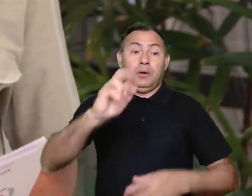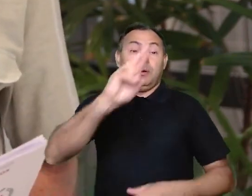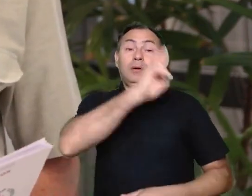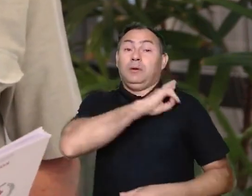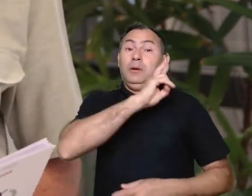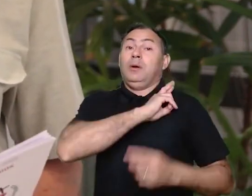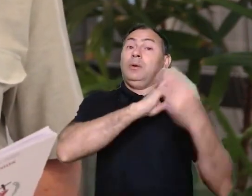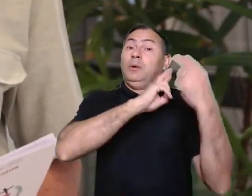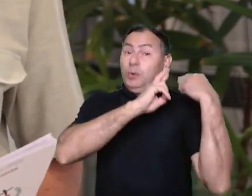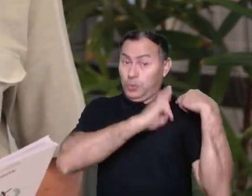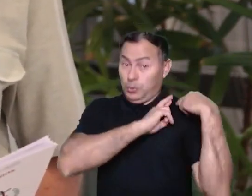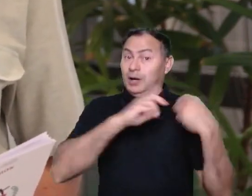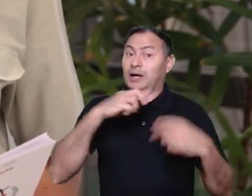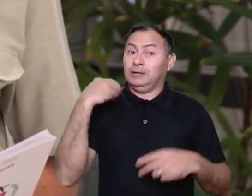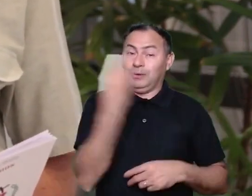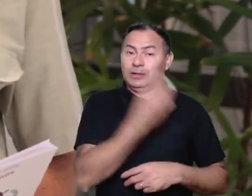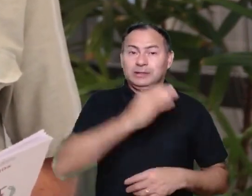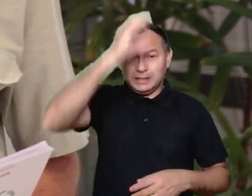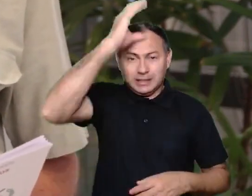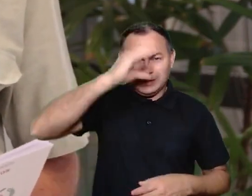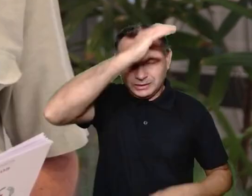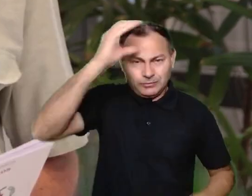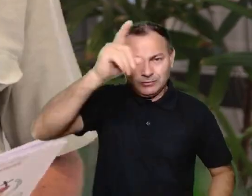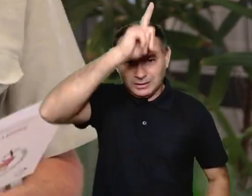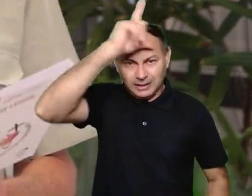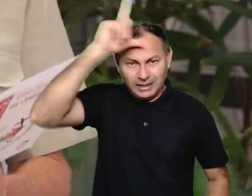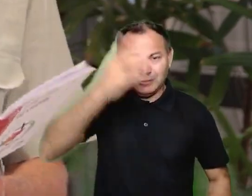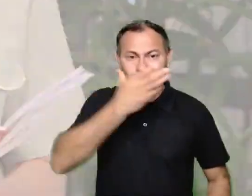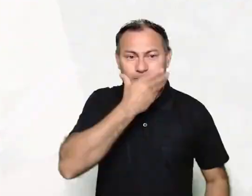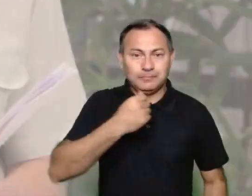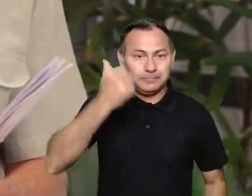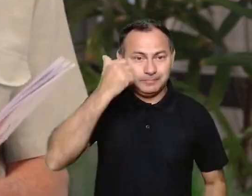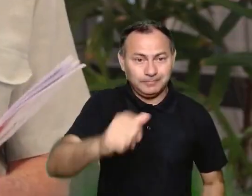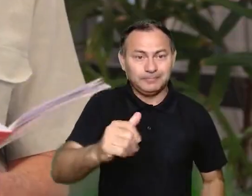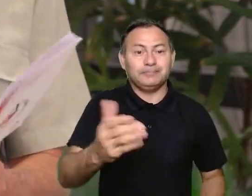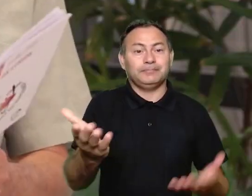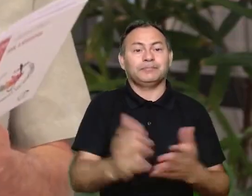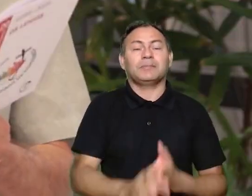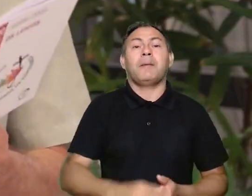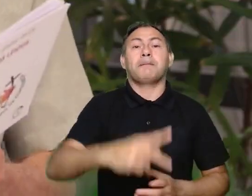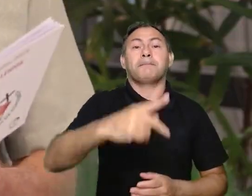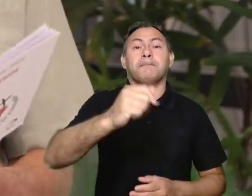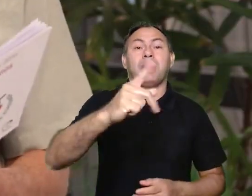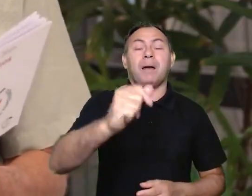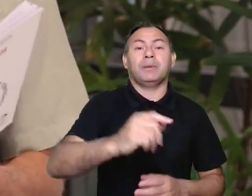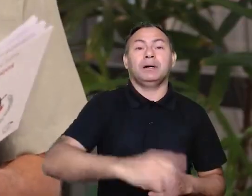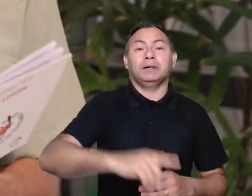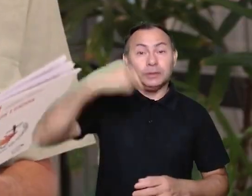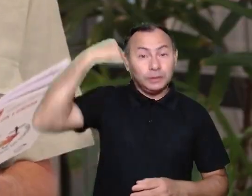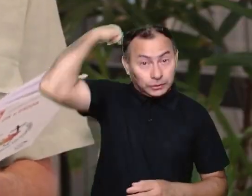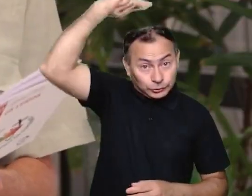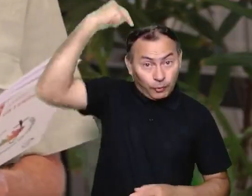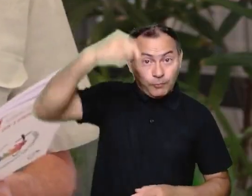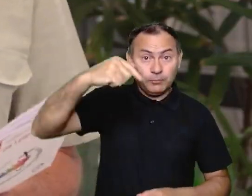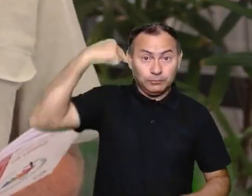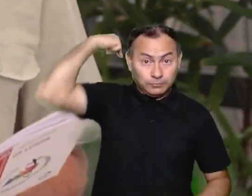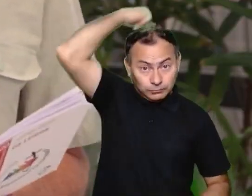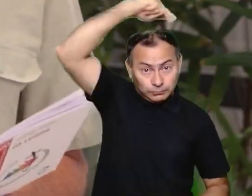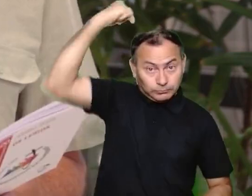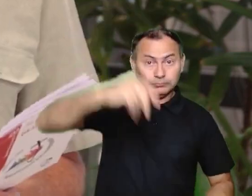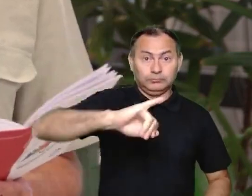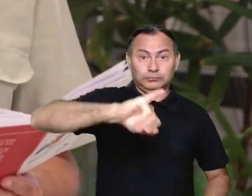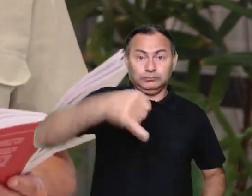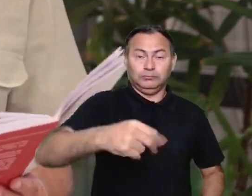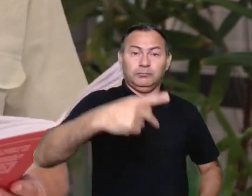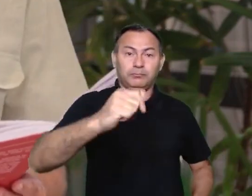nossa responsabilidade, hein? Como cristãos leigos e leigas. O Papa São João Paulo II utiliza